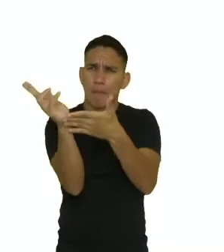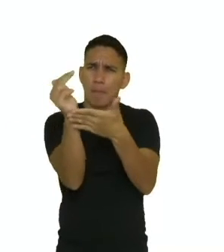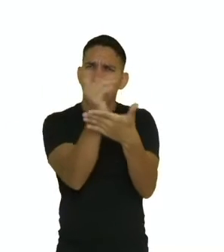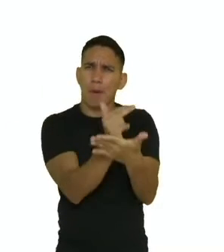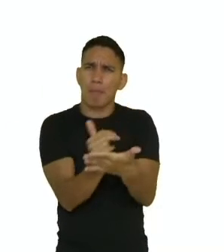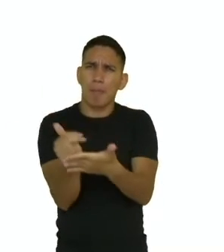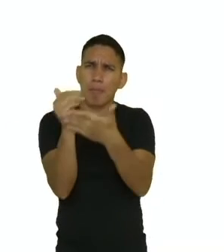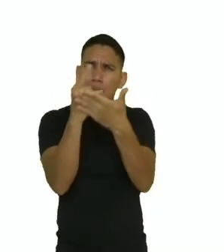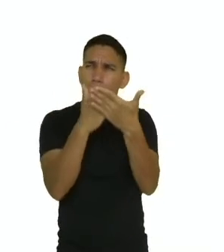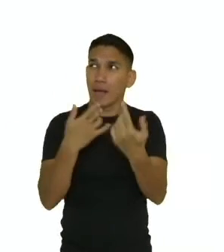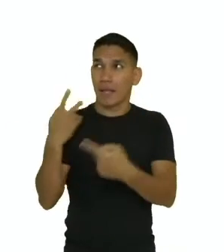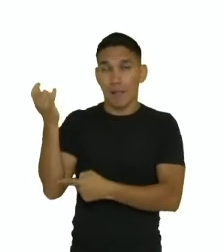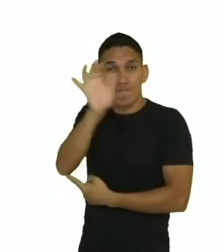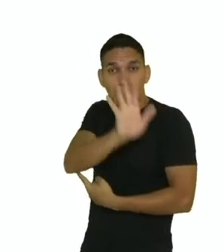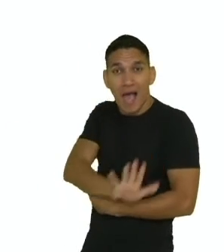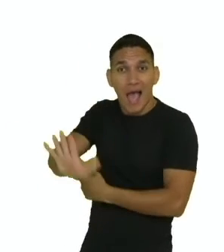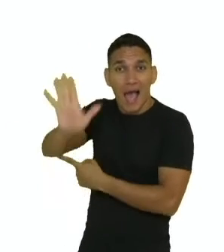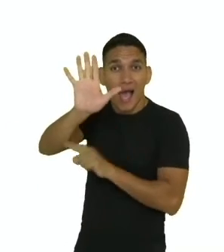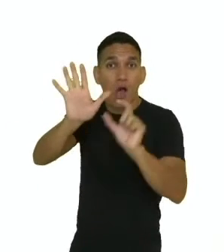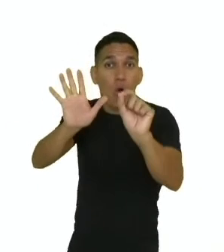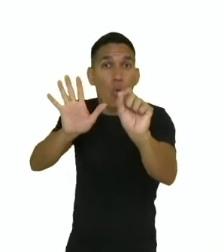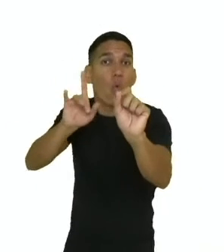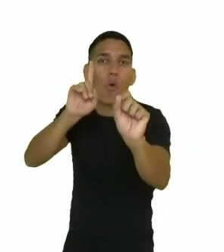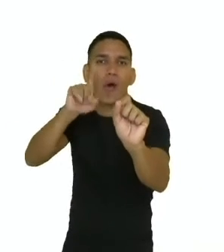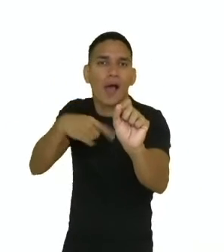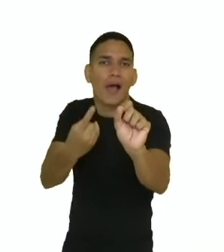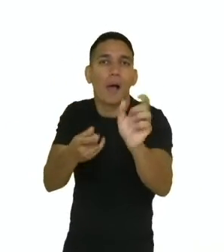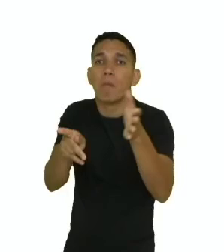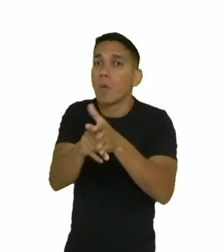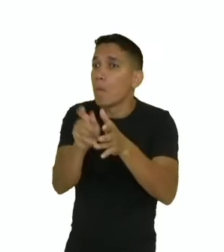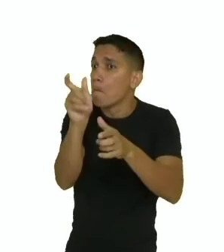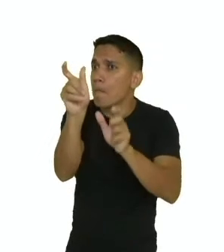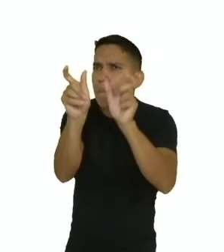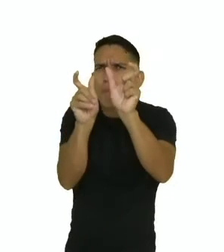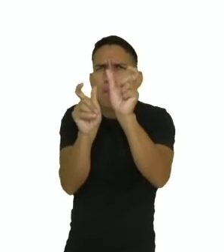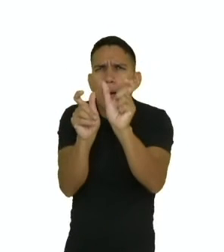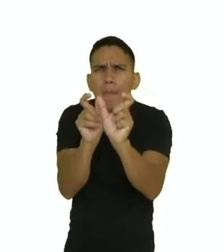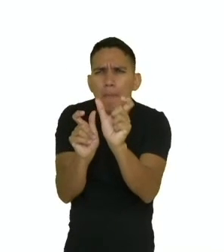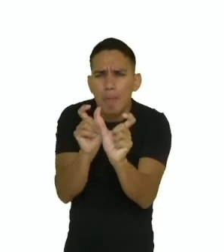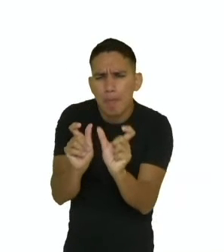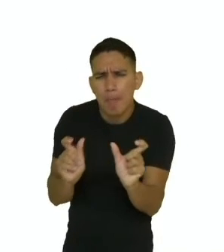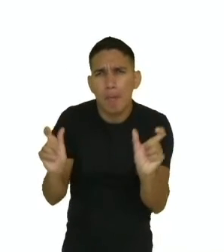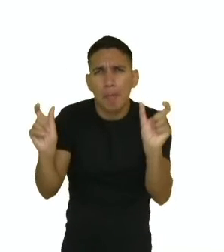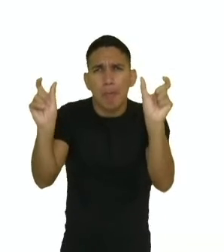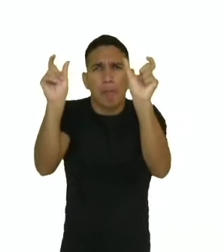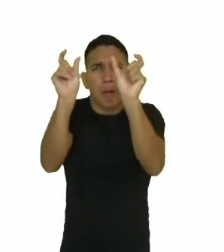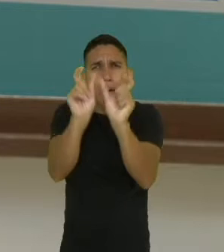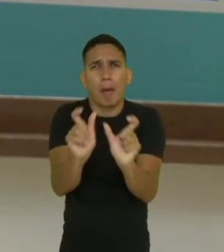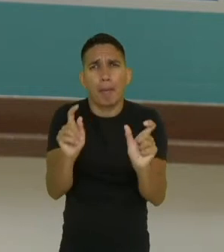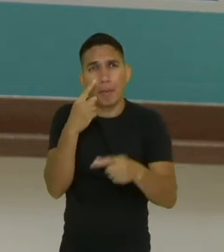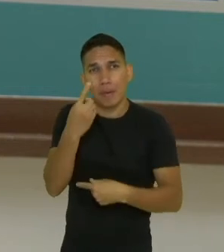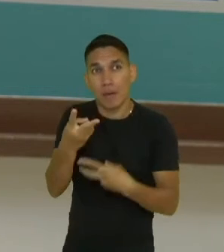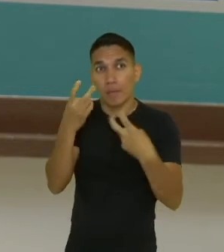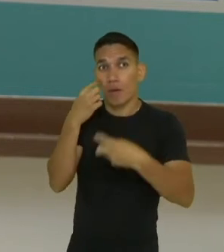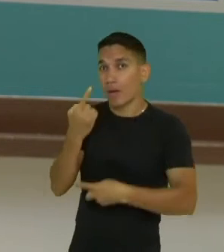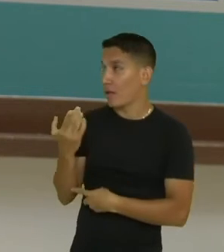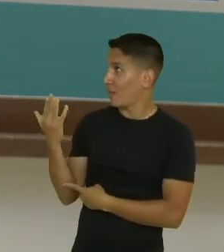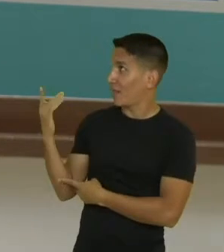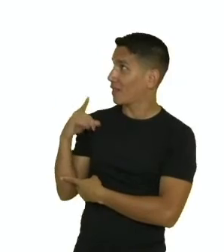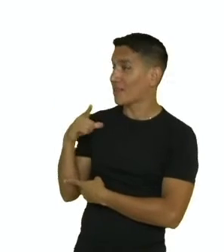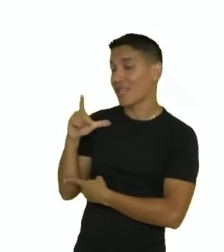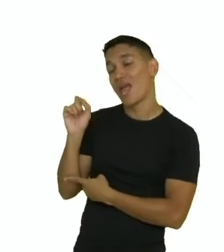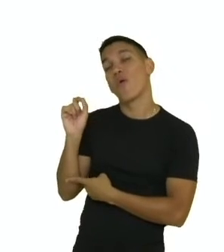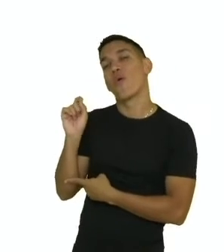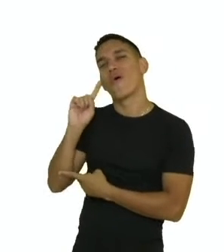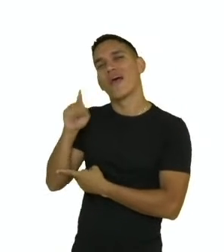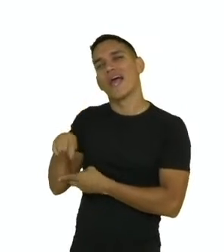toda a construção desta imagem é feita com palavras. Olhe só que legal. Você vai observar que aqui